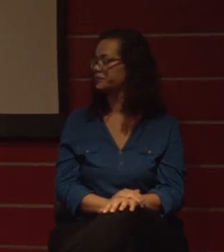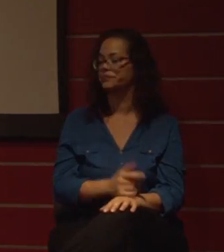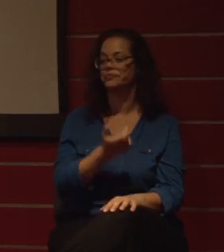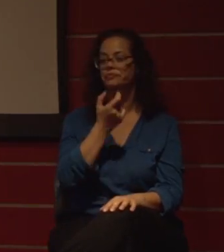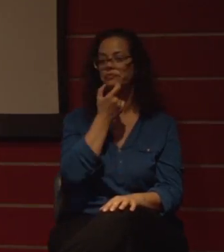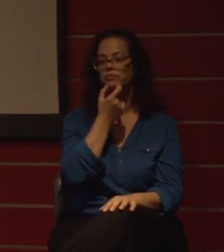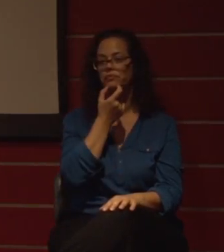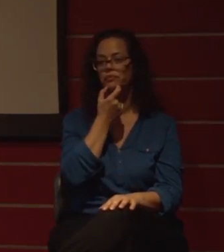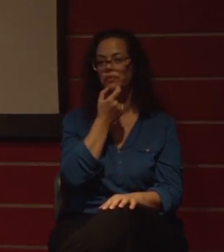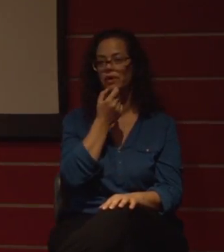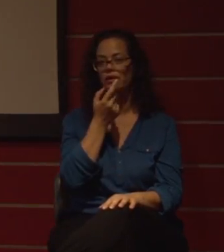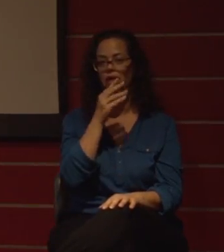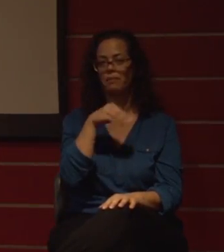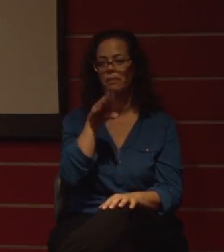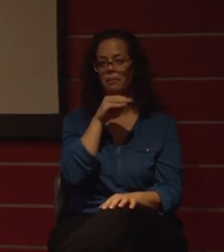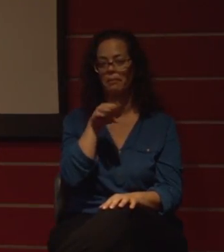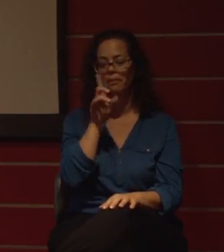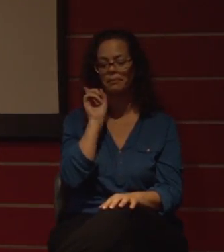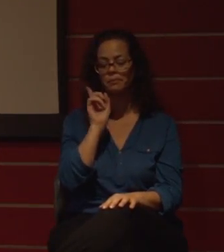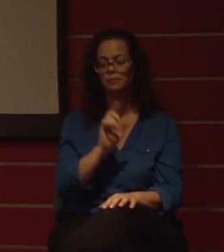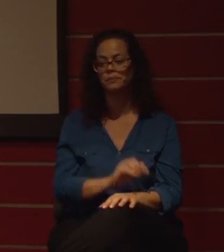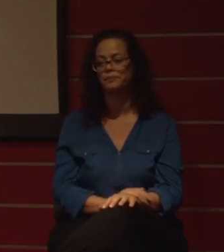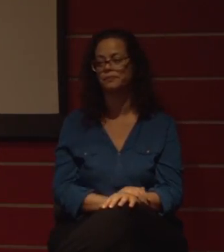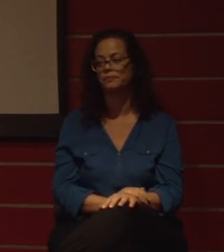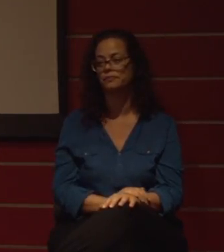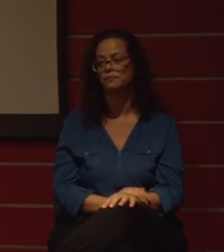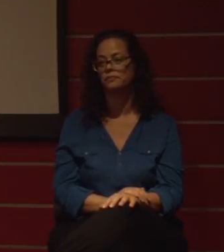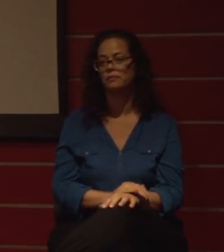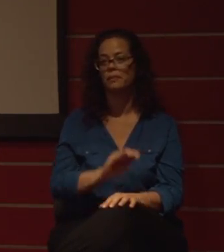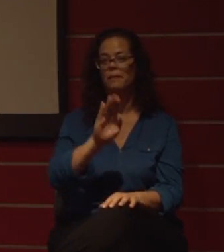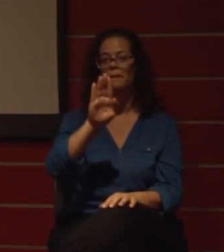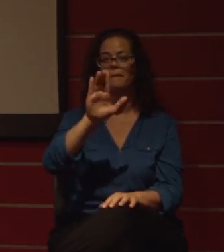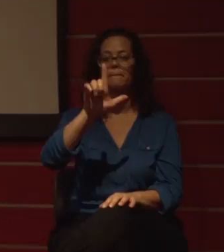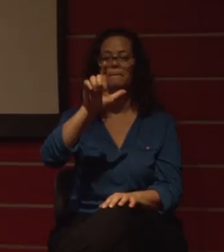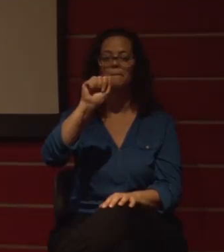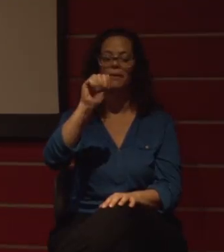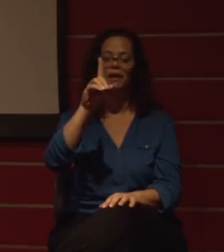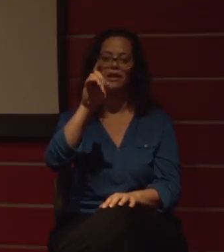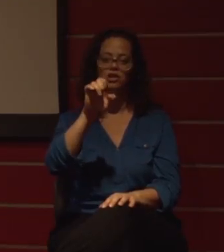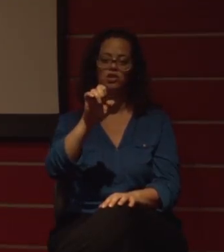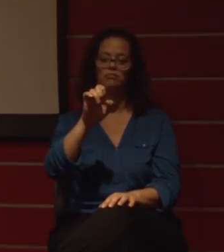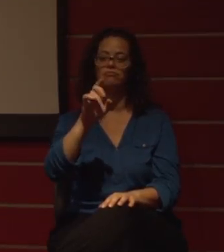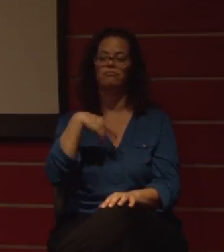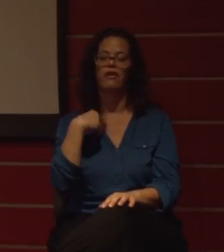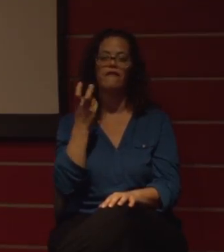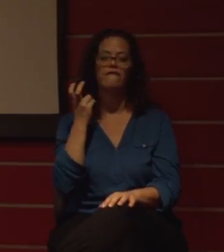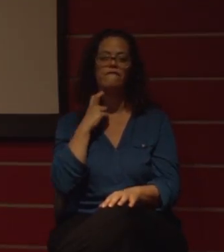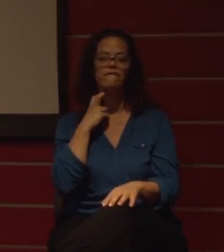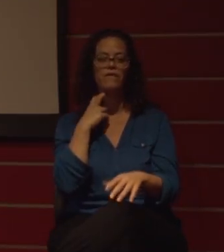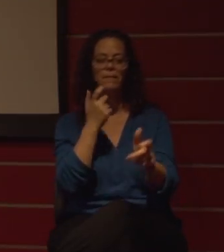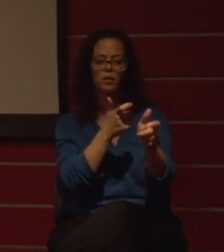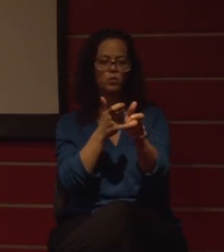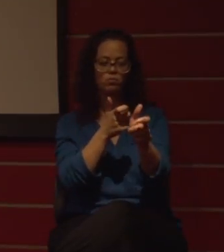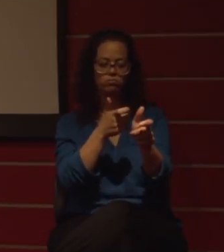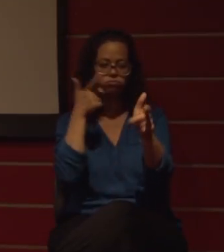Blade né é o Blade Caçador de Vampiros pera